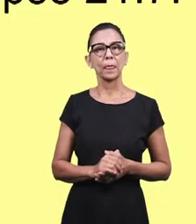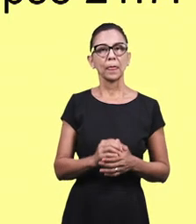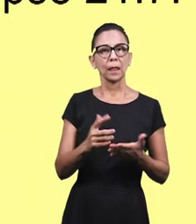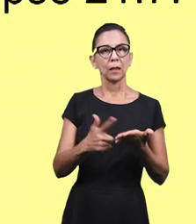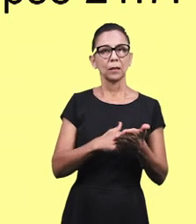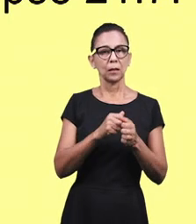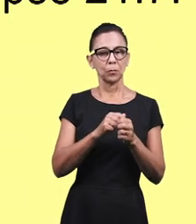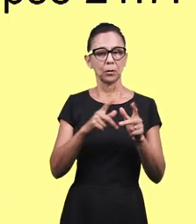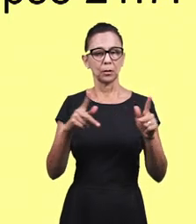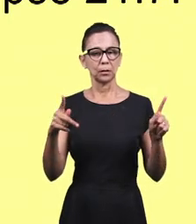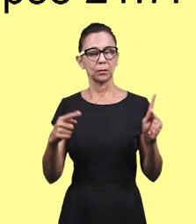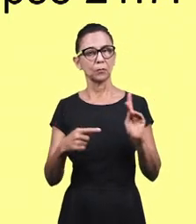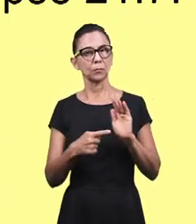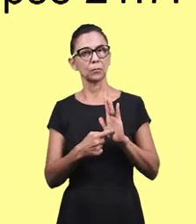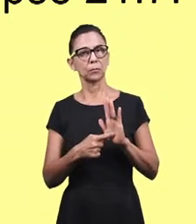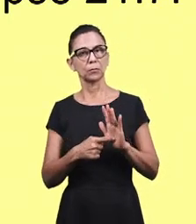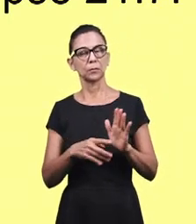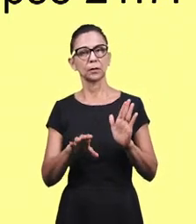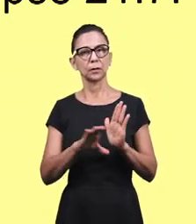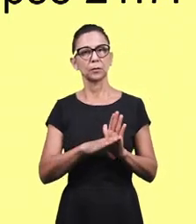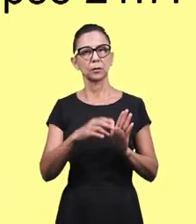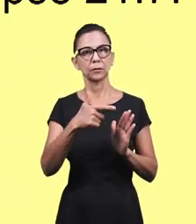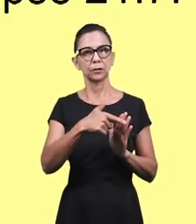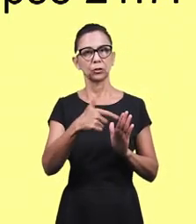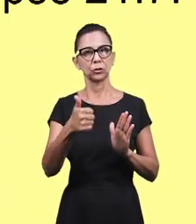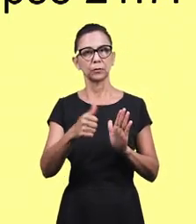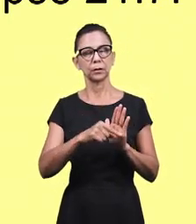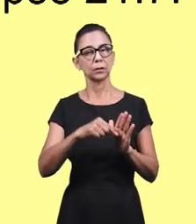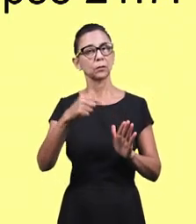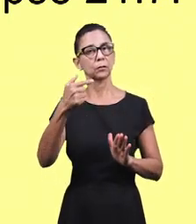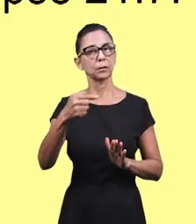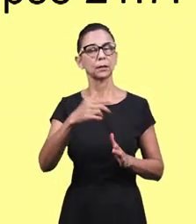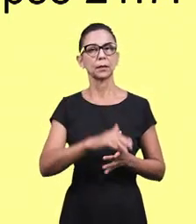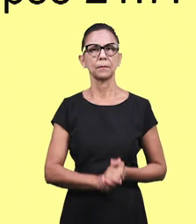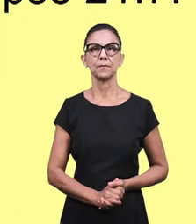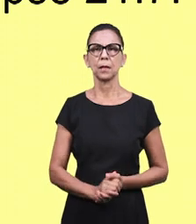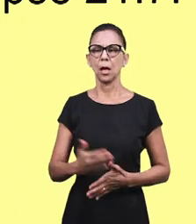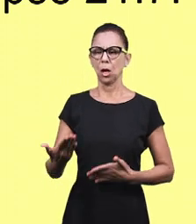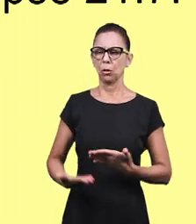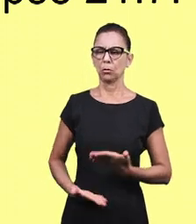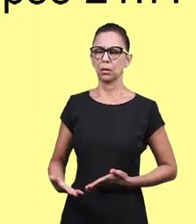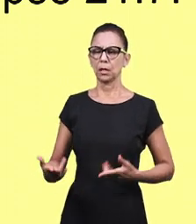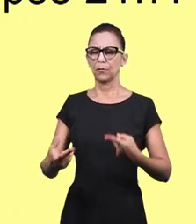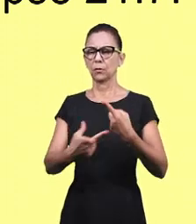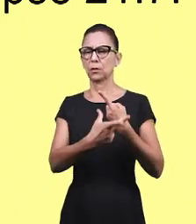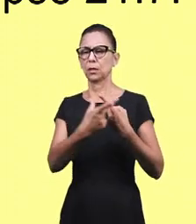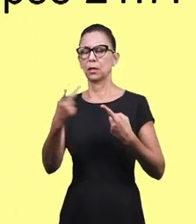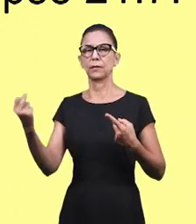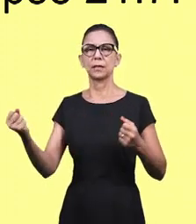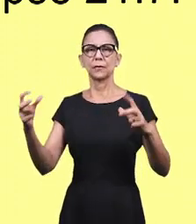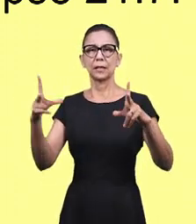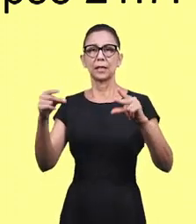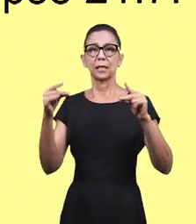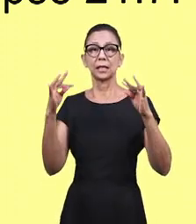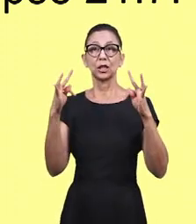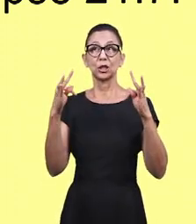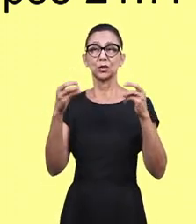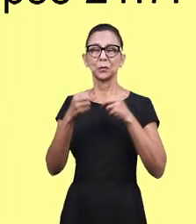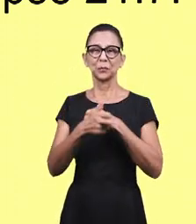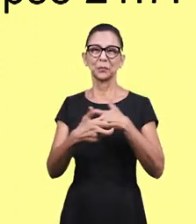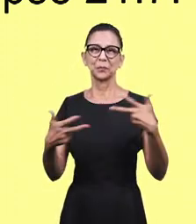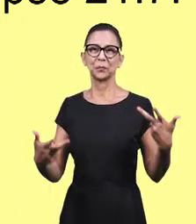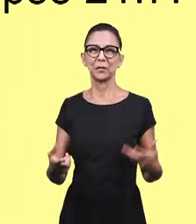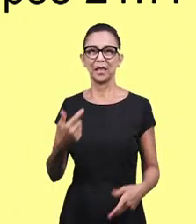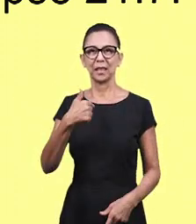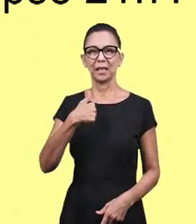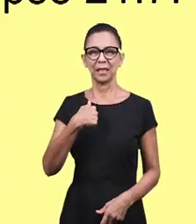Apocalipse fala assim para nós, 21:7. Quem vencer, herdará todas as coisas, e eu serei